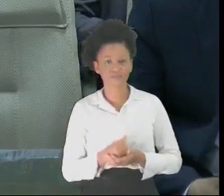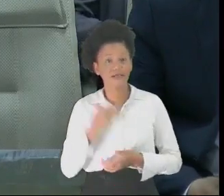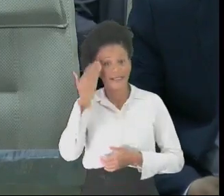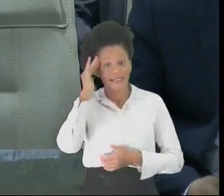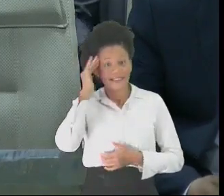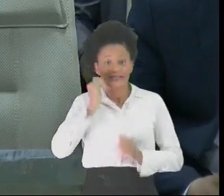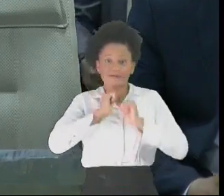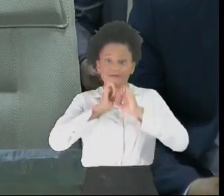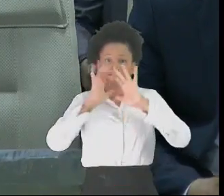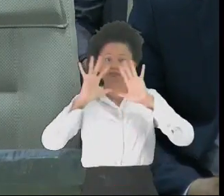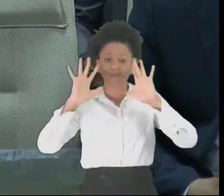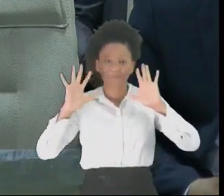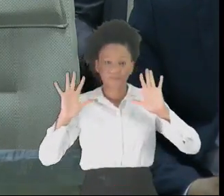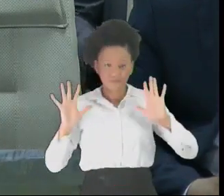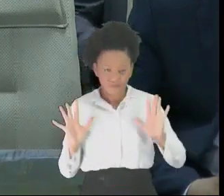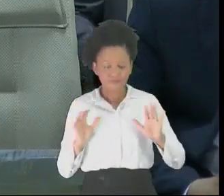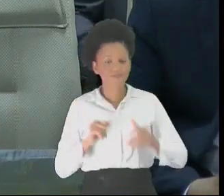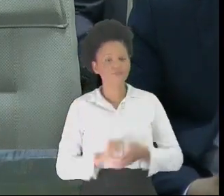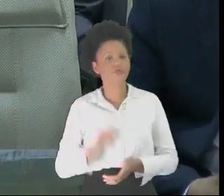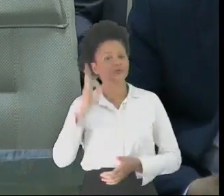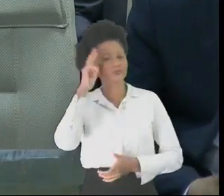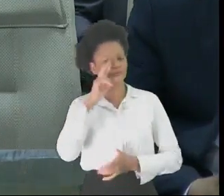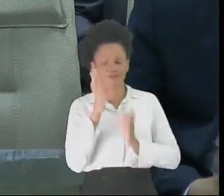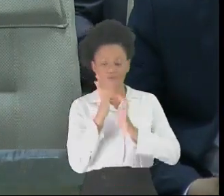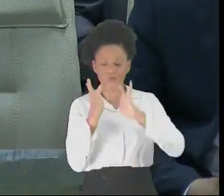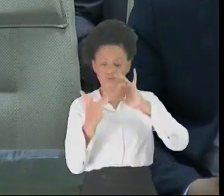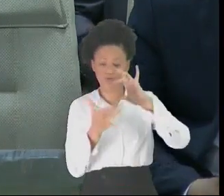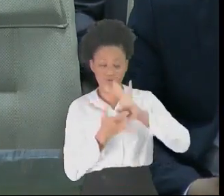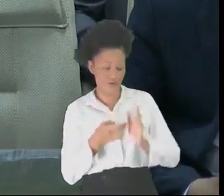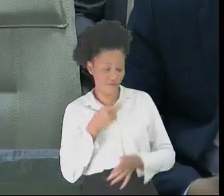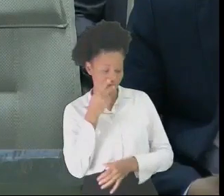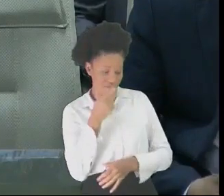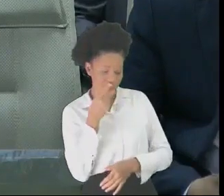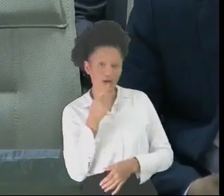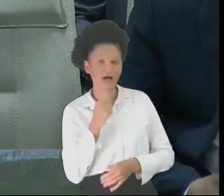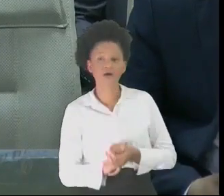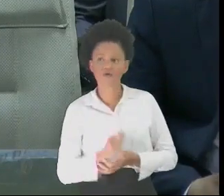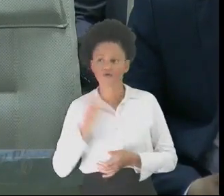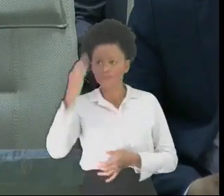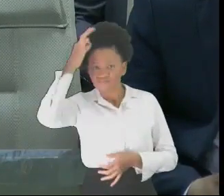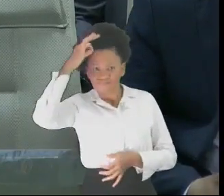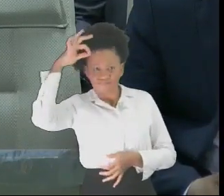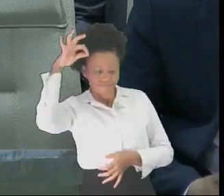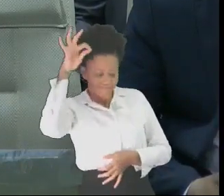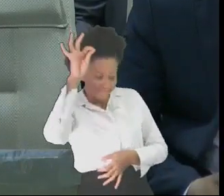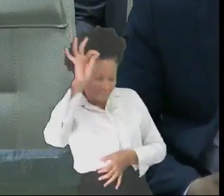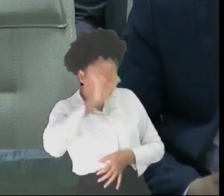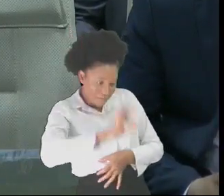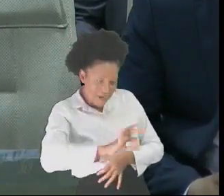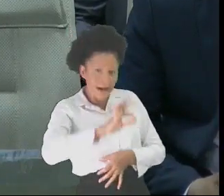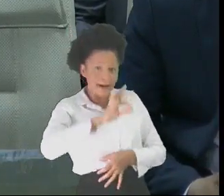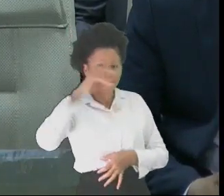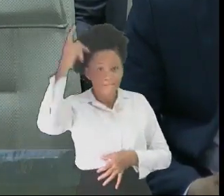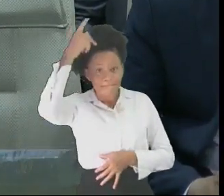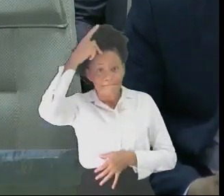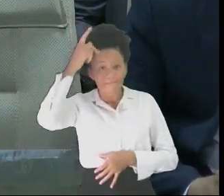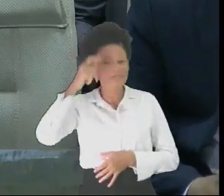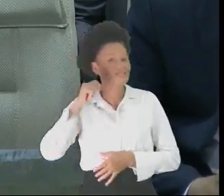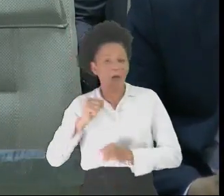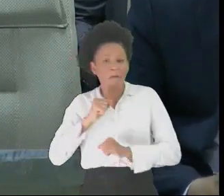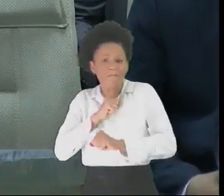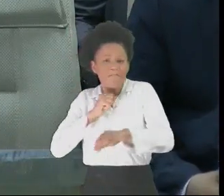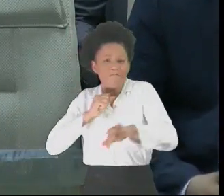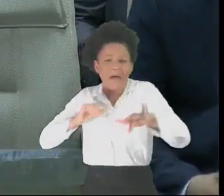entender isso. Quando Jesus disse que o Espírito Santo viria, no caso do dia de Pentecoste, significava a atuação,